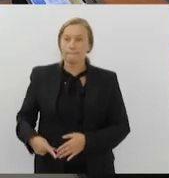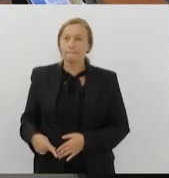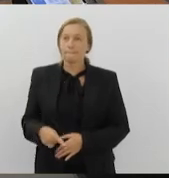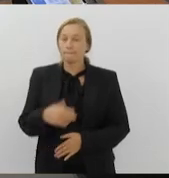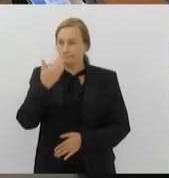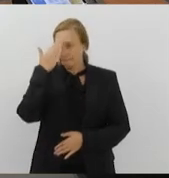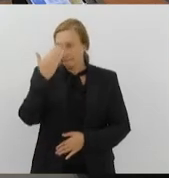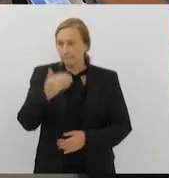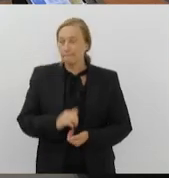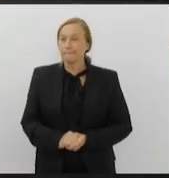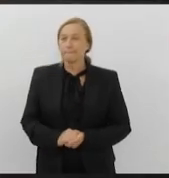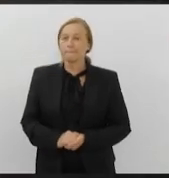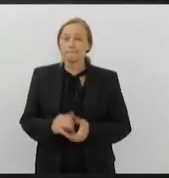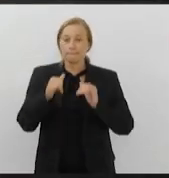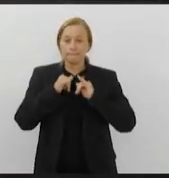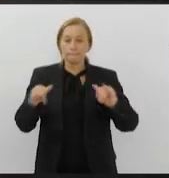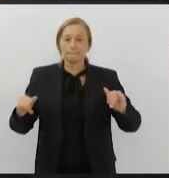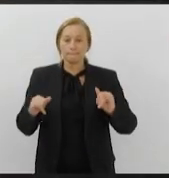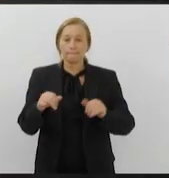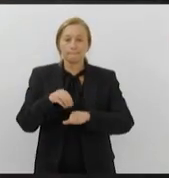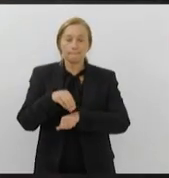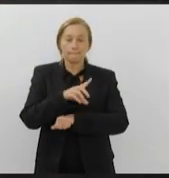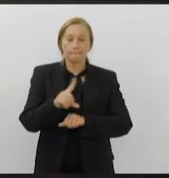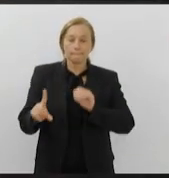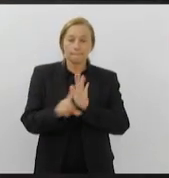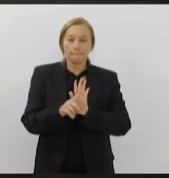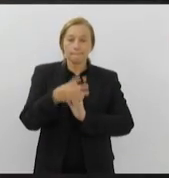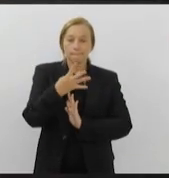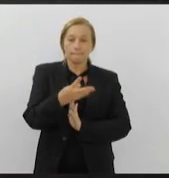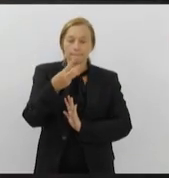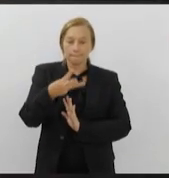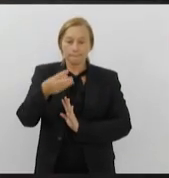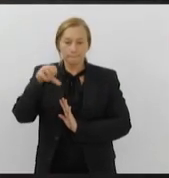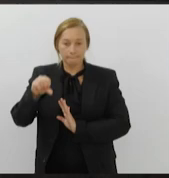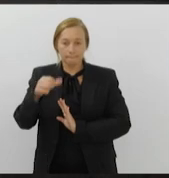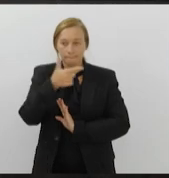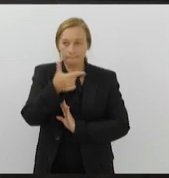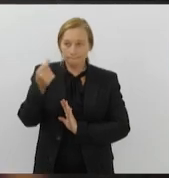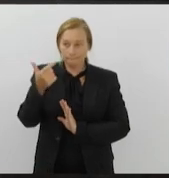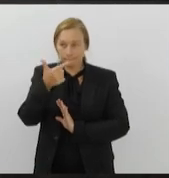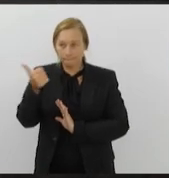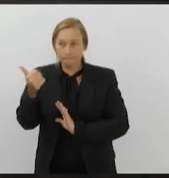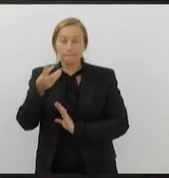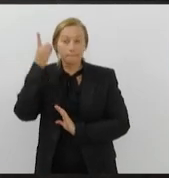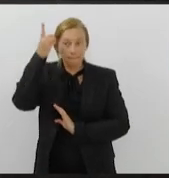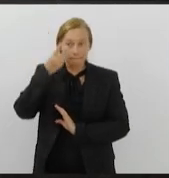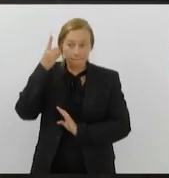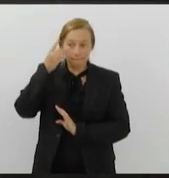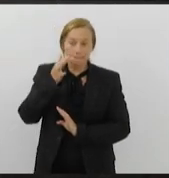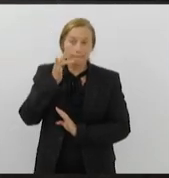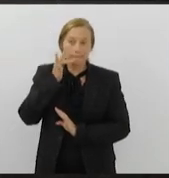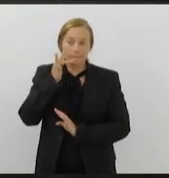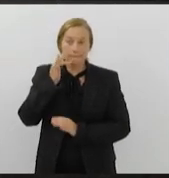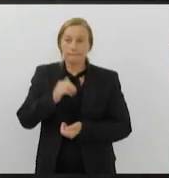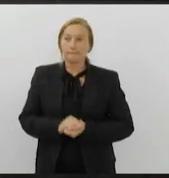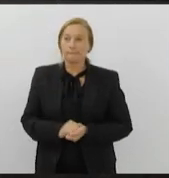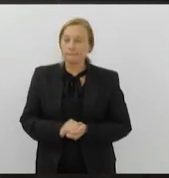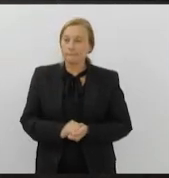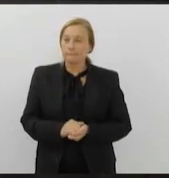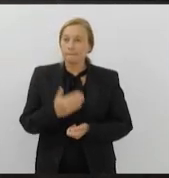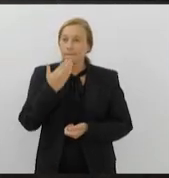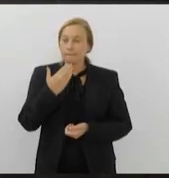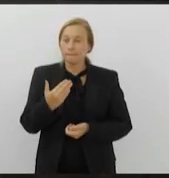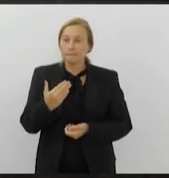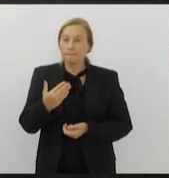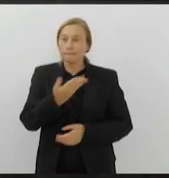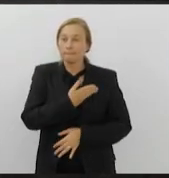aqui. Anuncio indicação legislativa número 439 de 21, de autoria do deputado Jorge Felipe Neto, que solicita ao